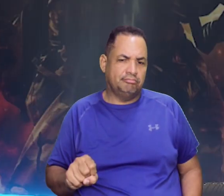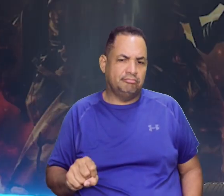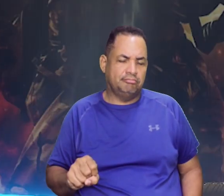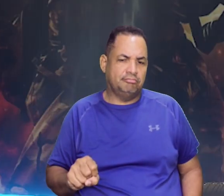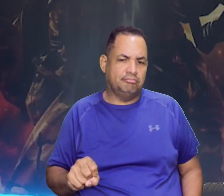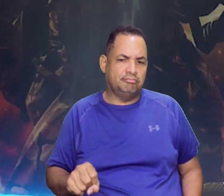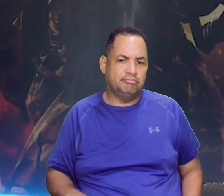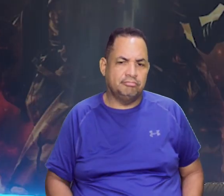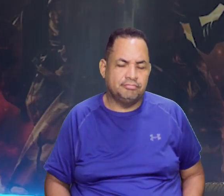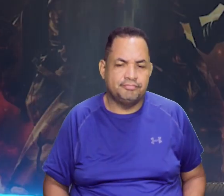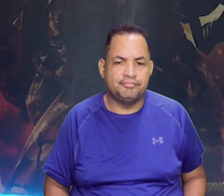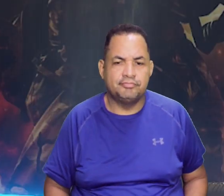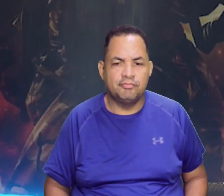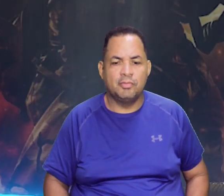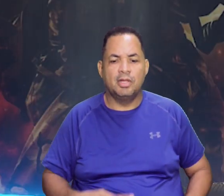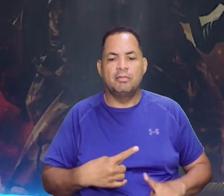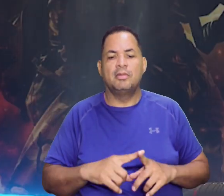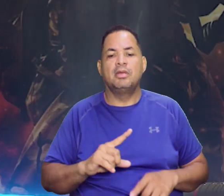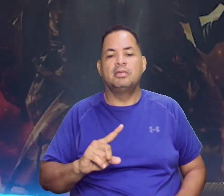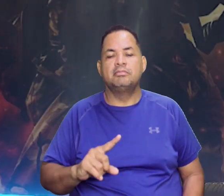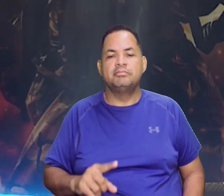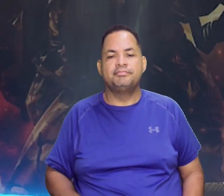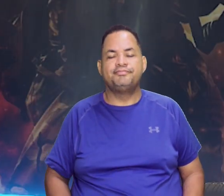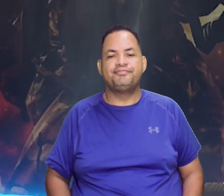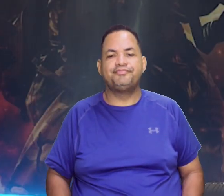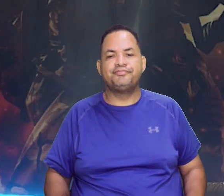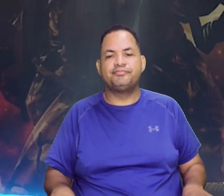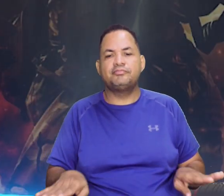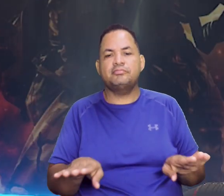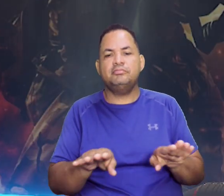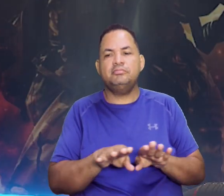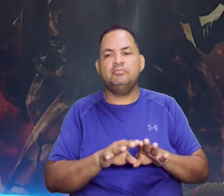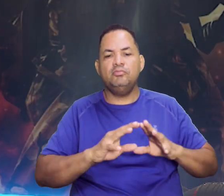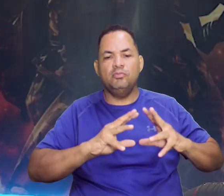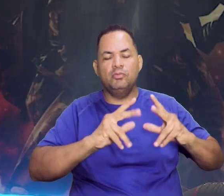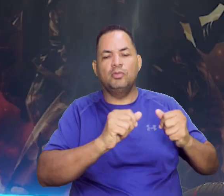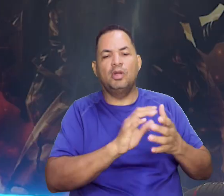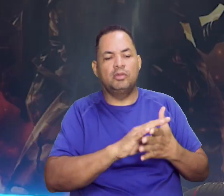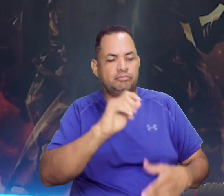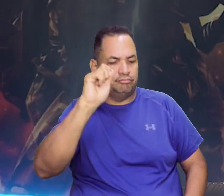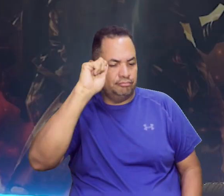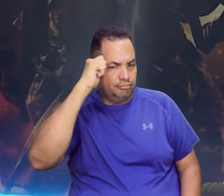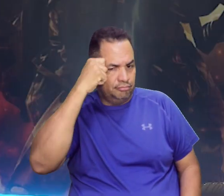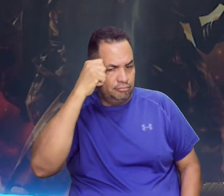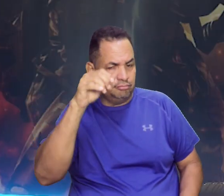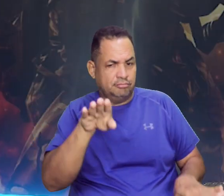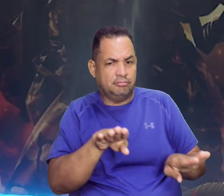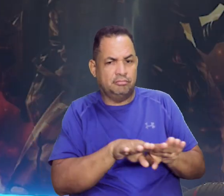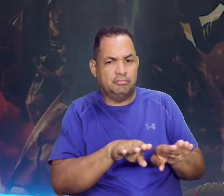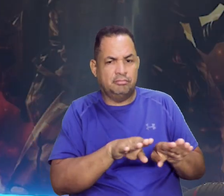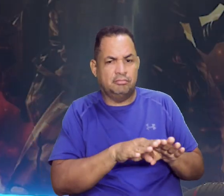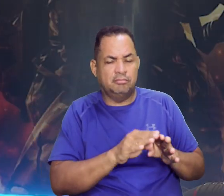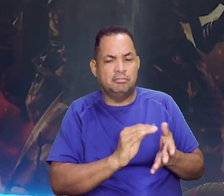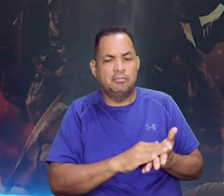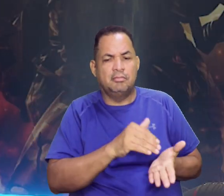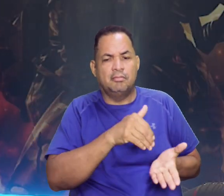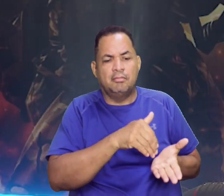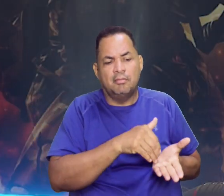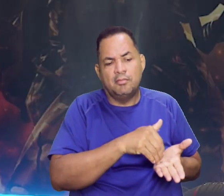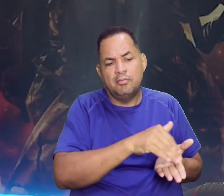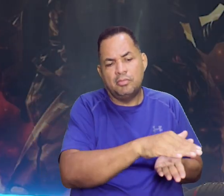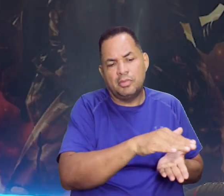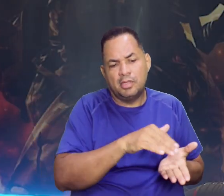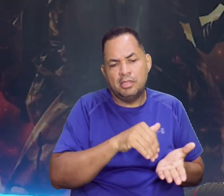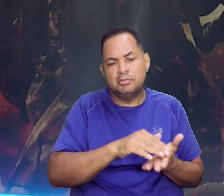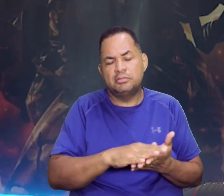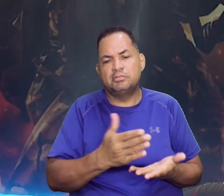agora aos brancos. Outra coisa, todos os negros, eles vão ser retirados dos